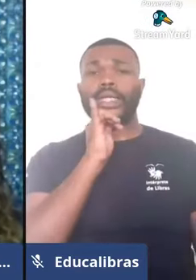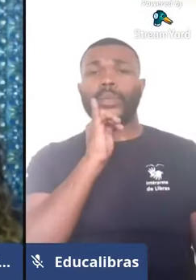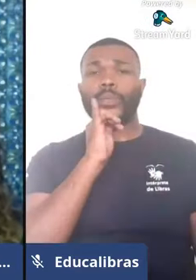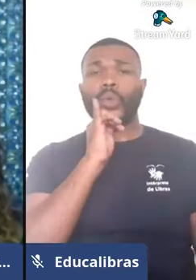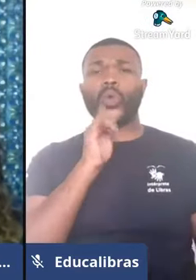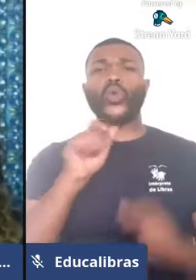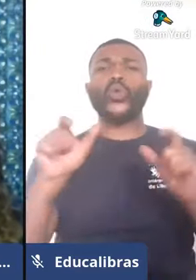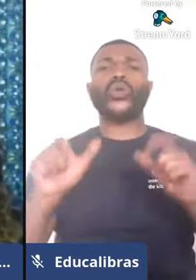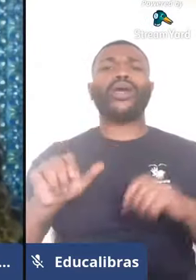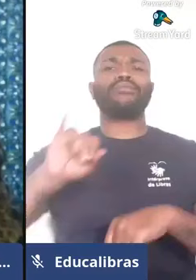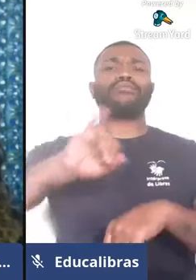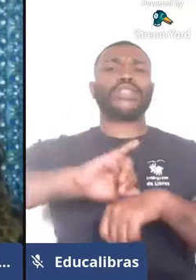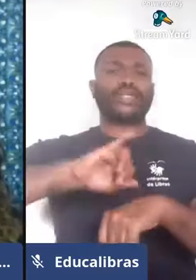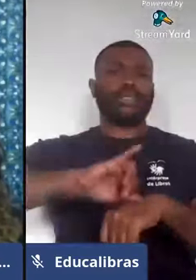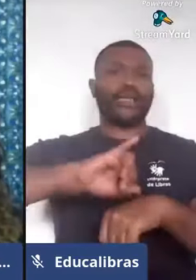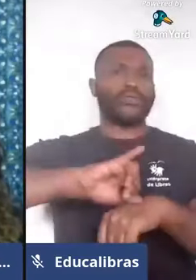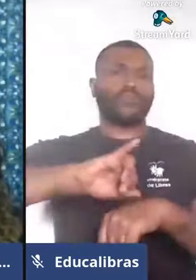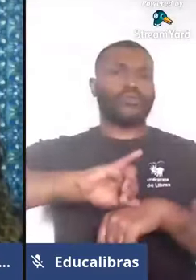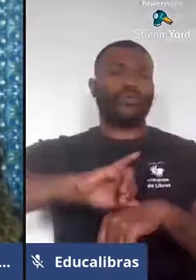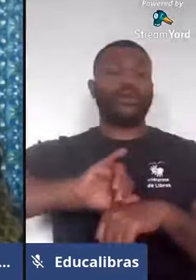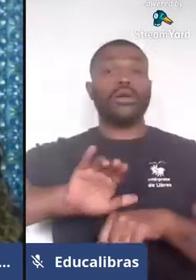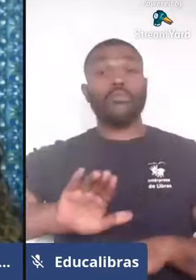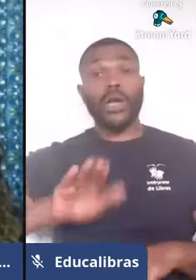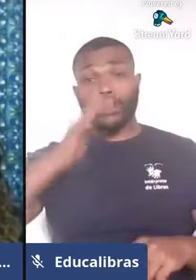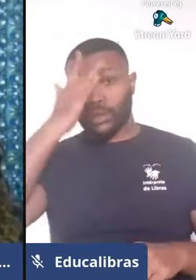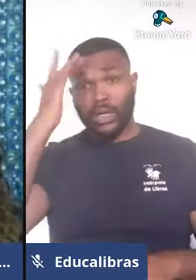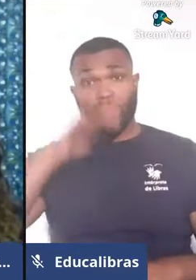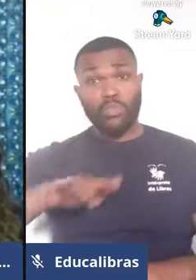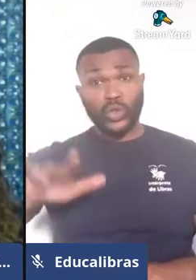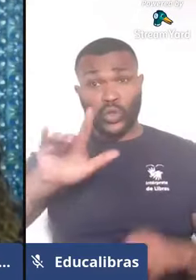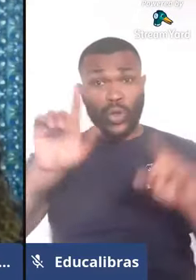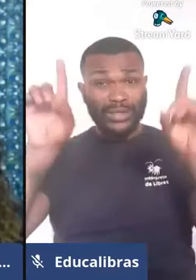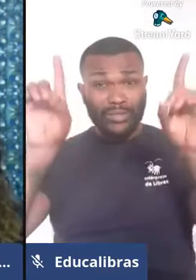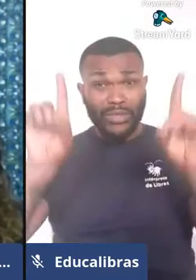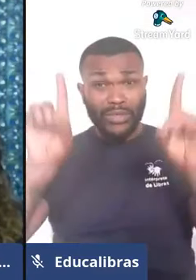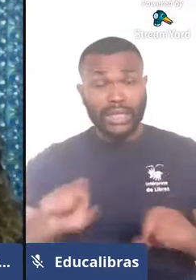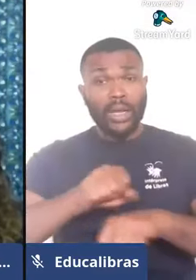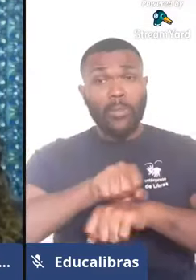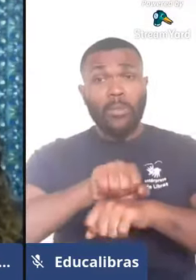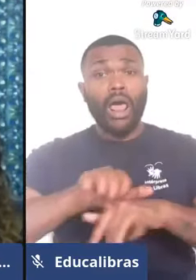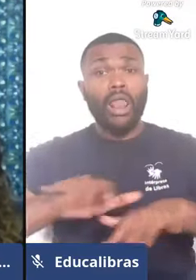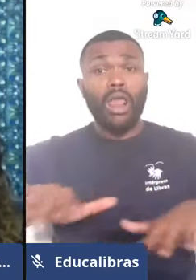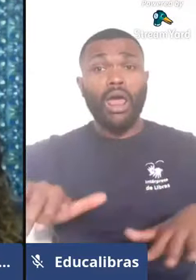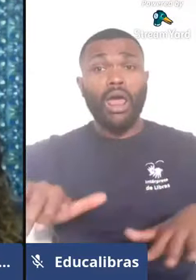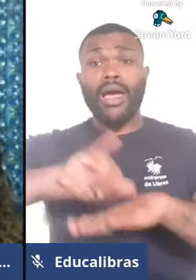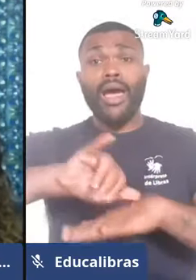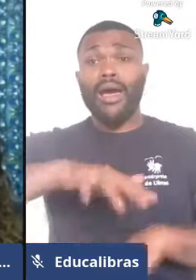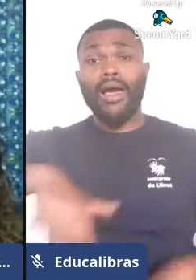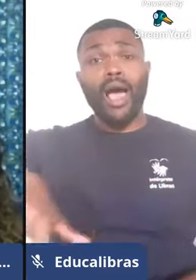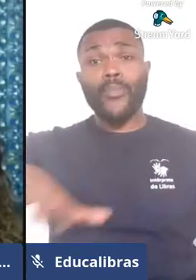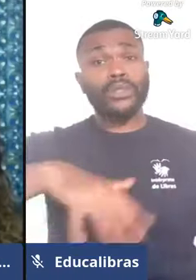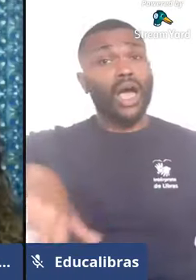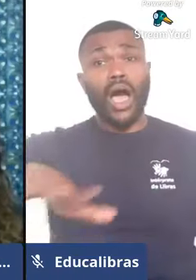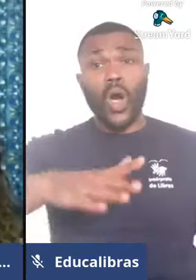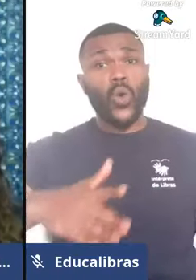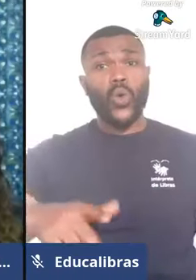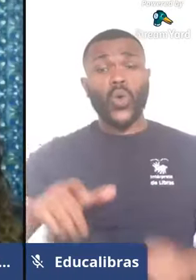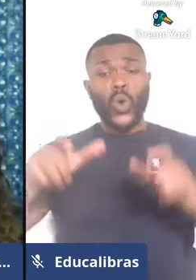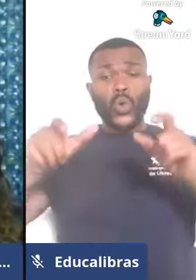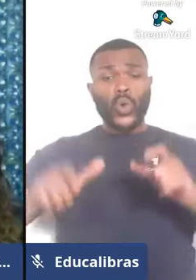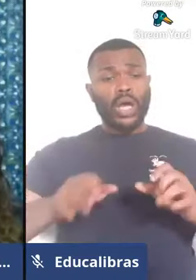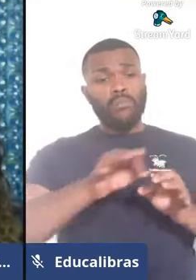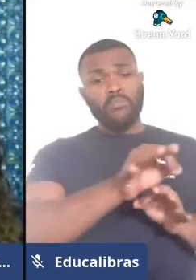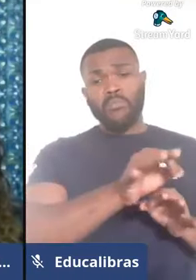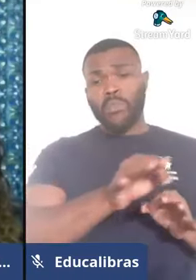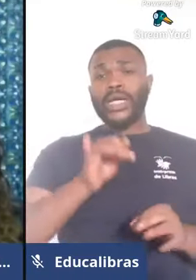Só que as pessoas estavam espalhadas pela capital, pela cidade toda, né, em vários extremos, e elas não precisavam viajar, né,